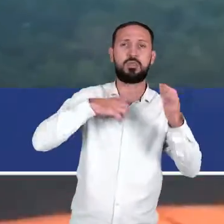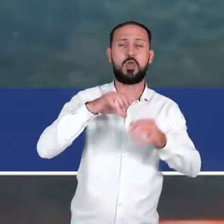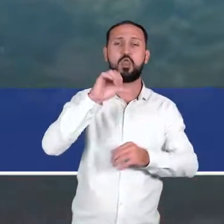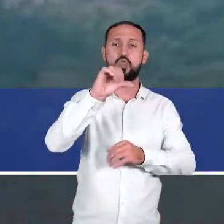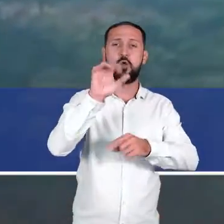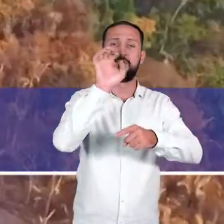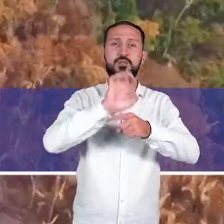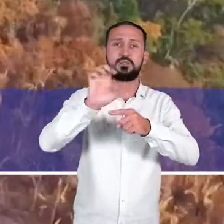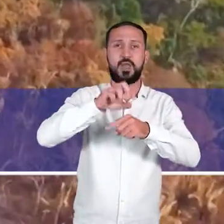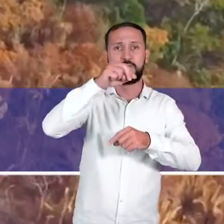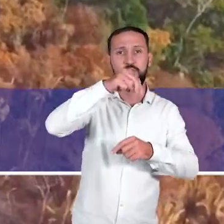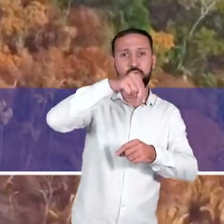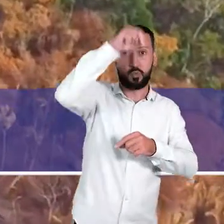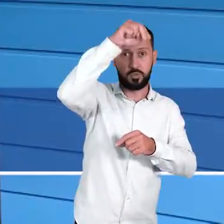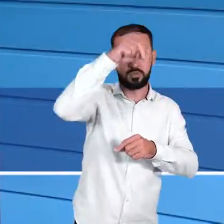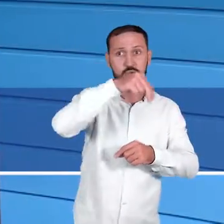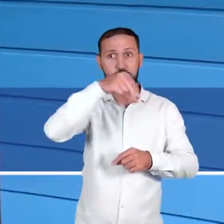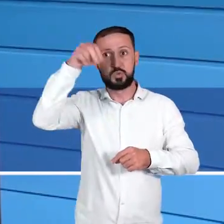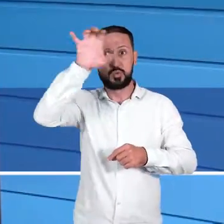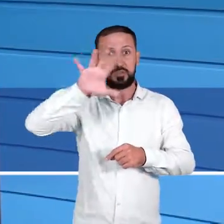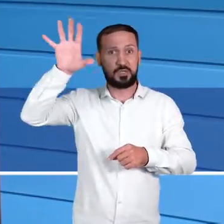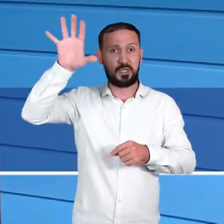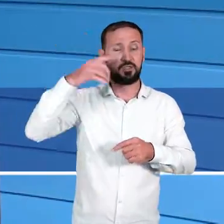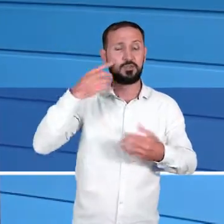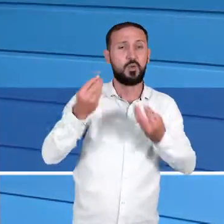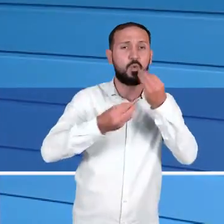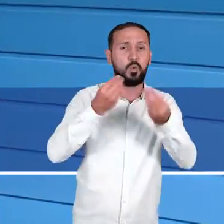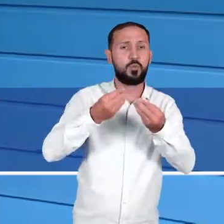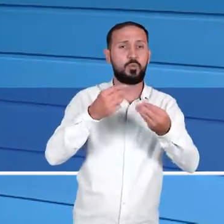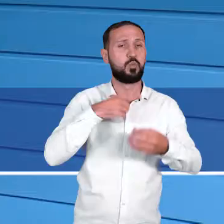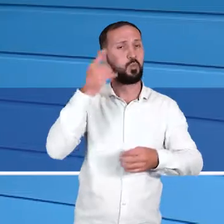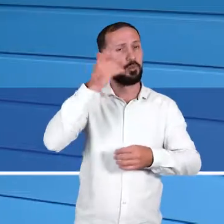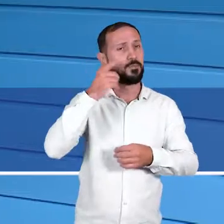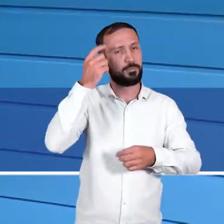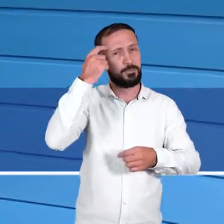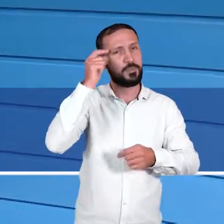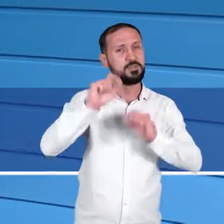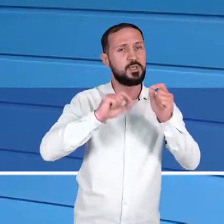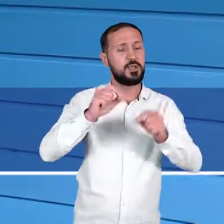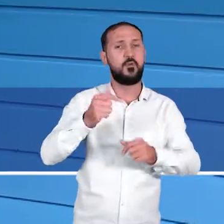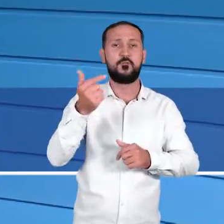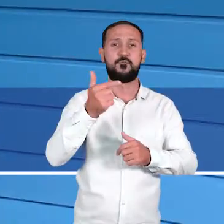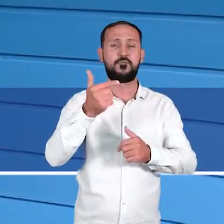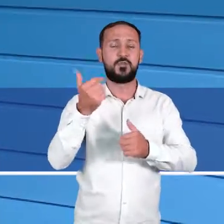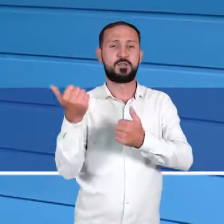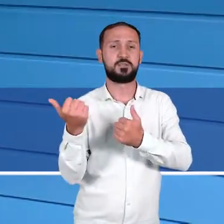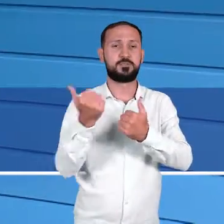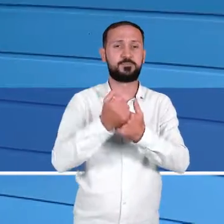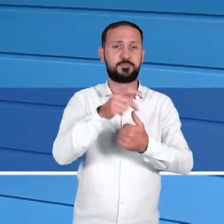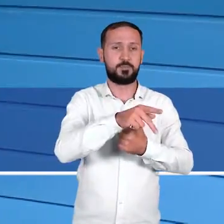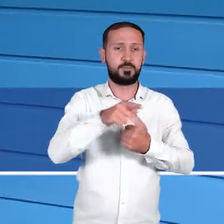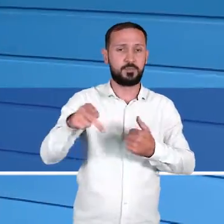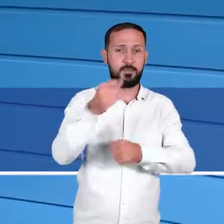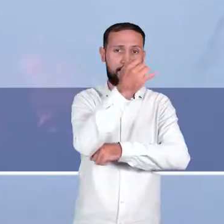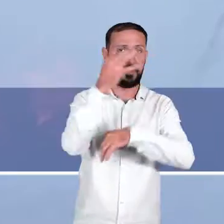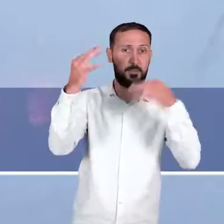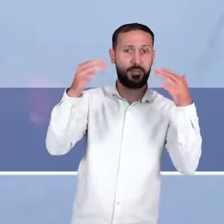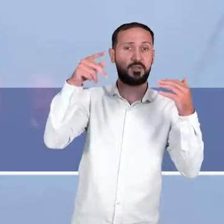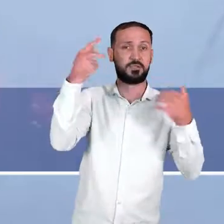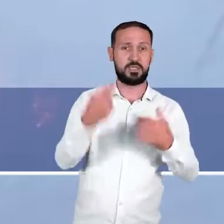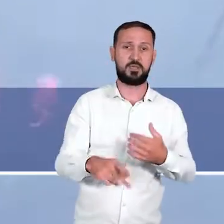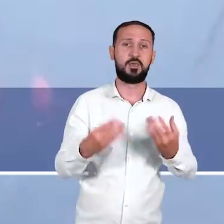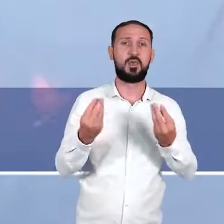das regiões Norte e Nordeste. Para o deputado Felipe Orro, que é vice-presidente da Comissão de Meio Ambiente da Casa de Leis,